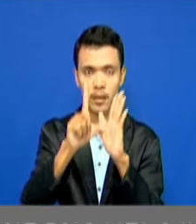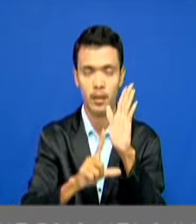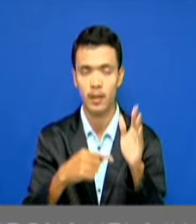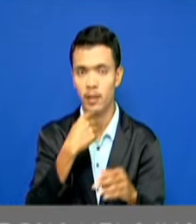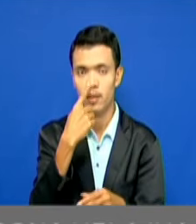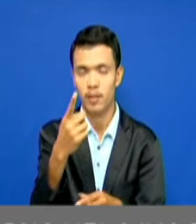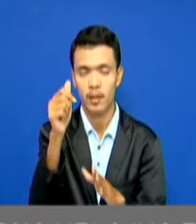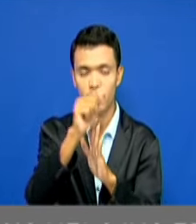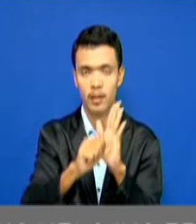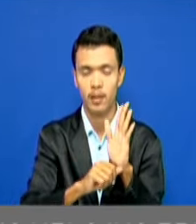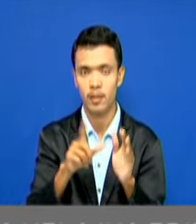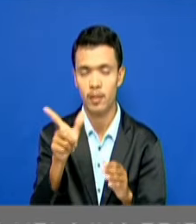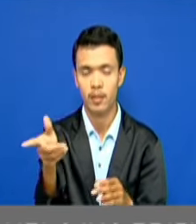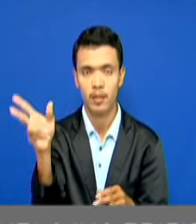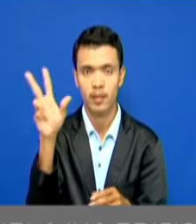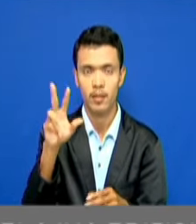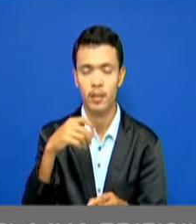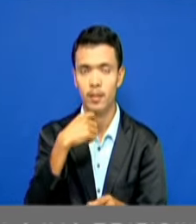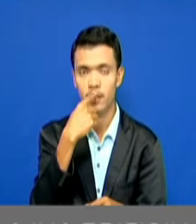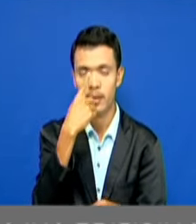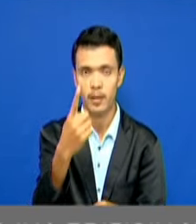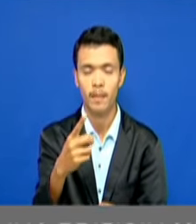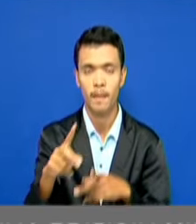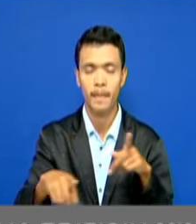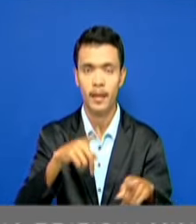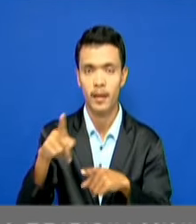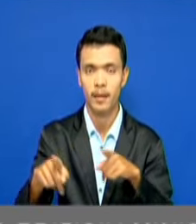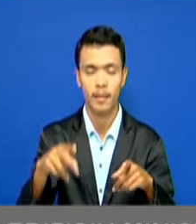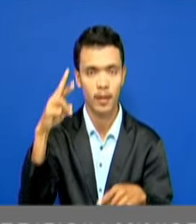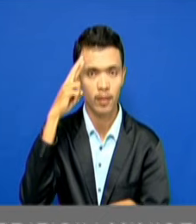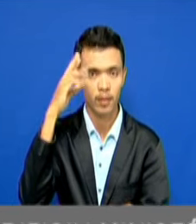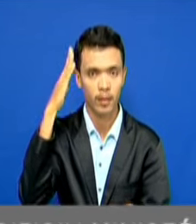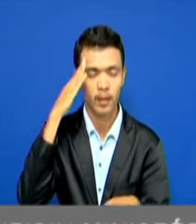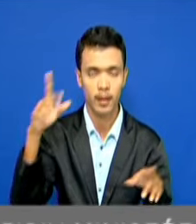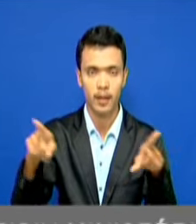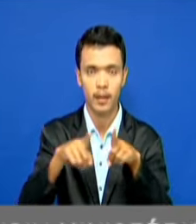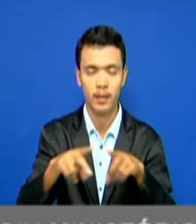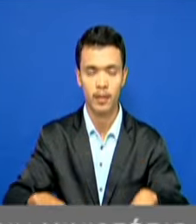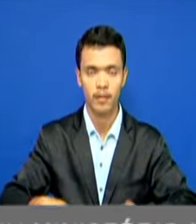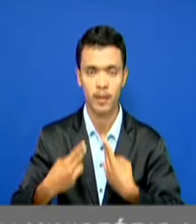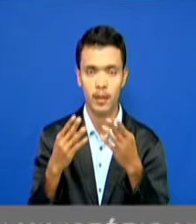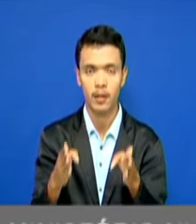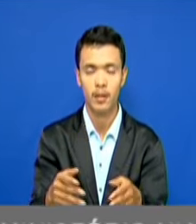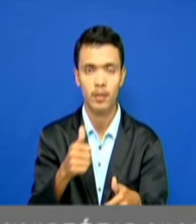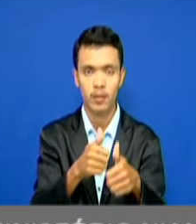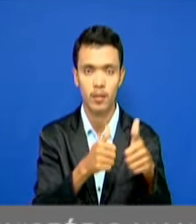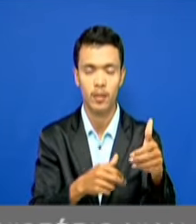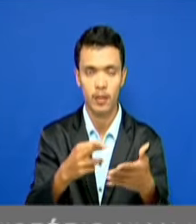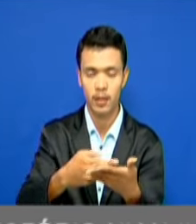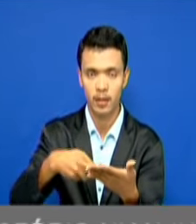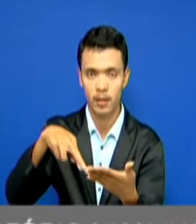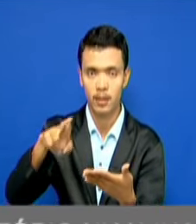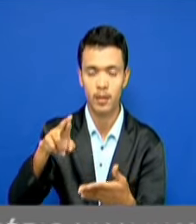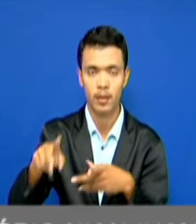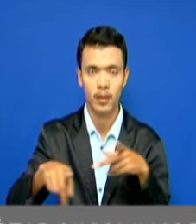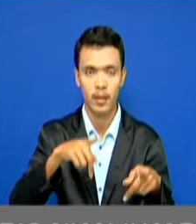quando vai registro, artigo 13. Se é manebe, ato reconhece a agência combatente, baseia para registro. Agora, é uma moça que